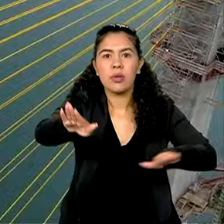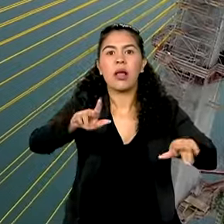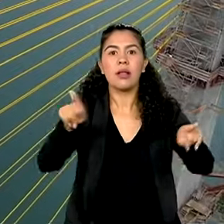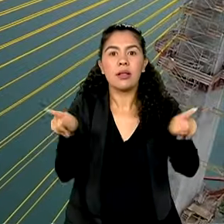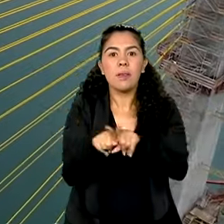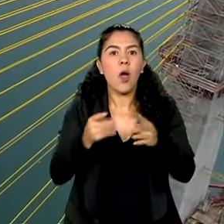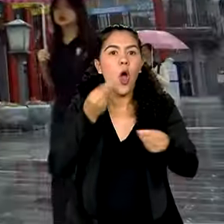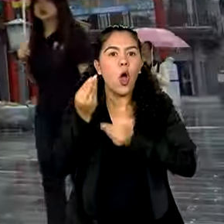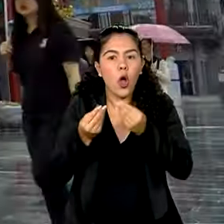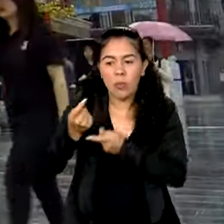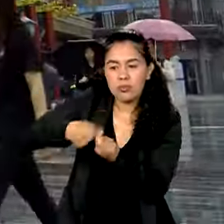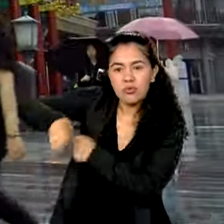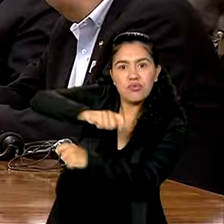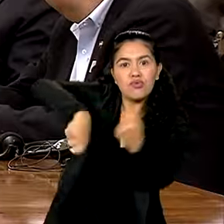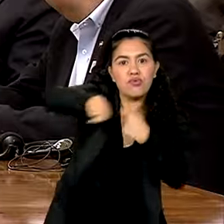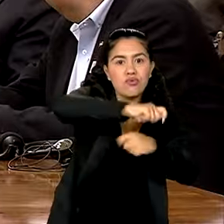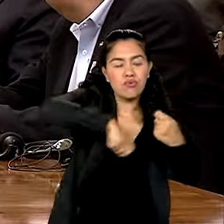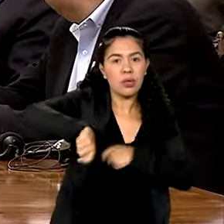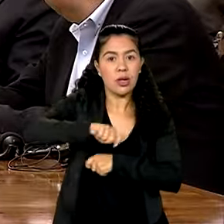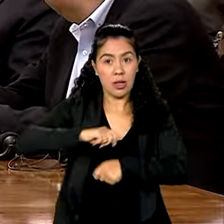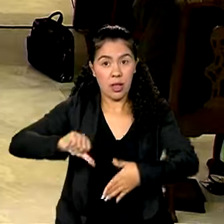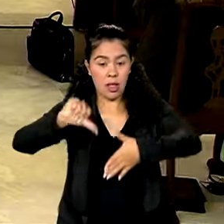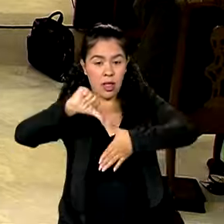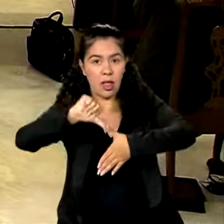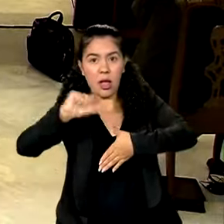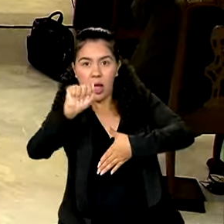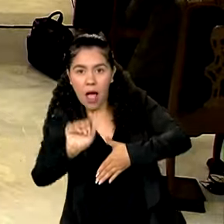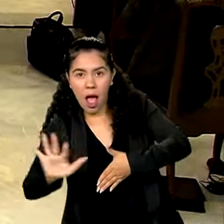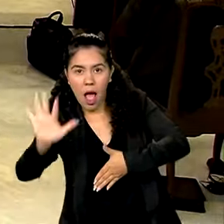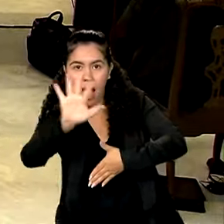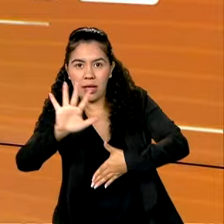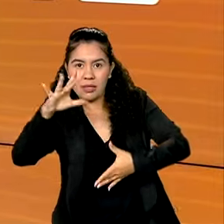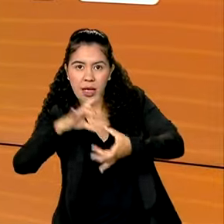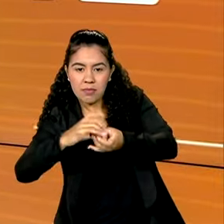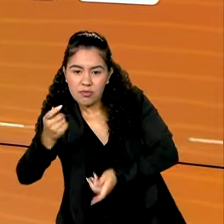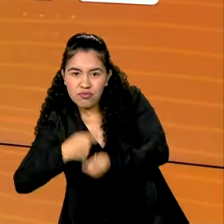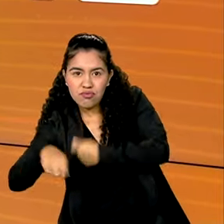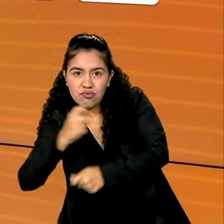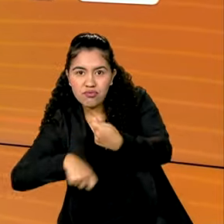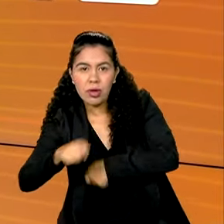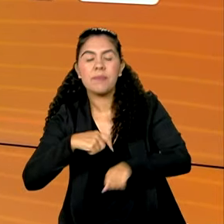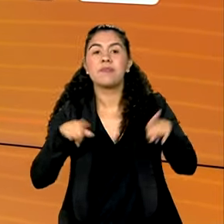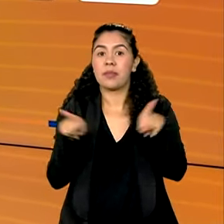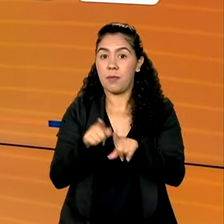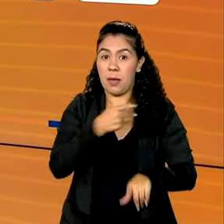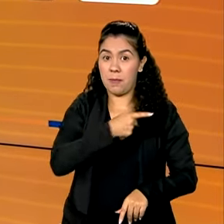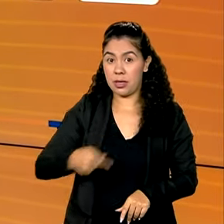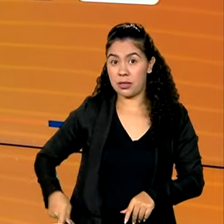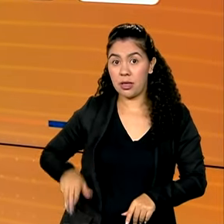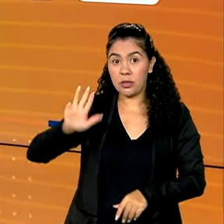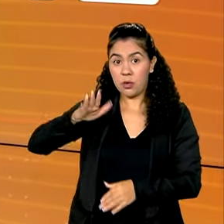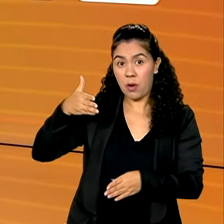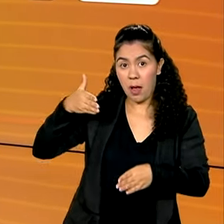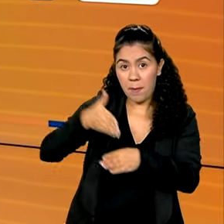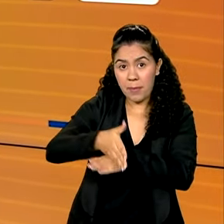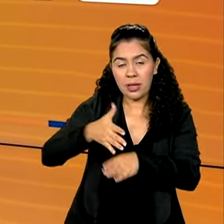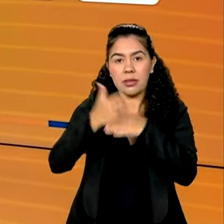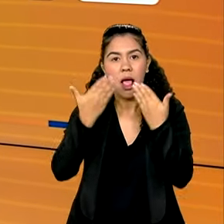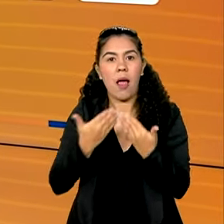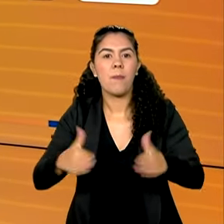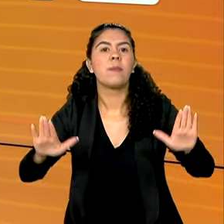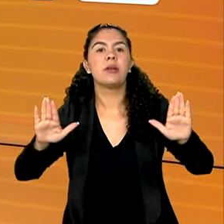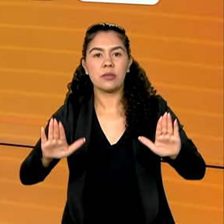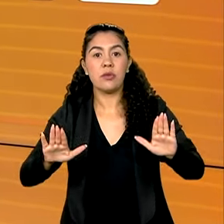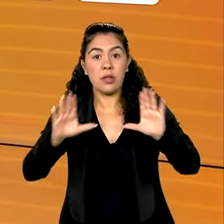elas vão reforçar o comércio do Brasil com a América do Sul e a Ásia. E mais, presidente Lula participa daqui a pouco da abertura da